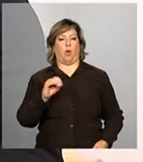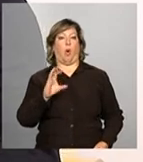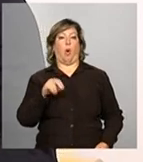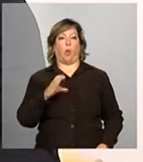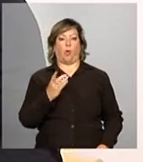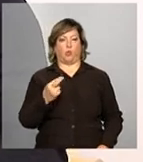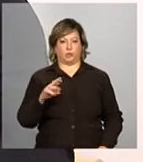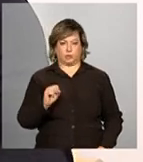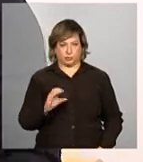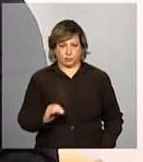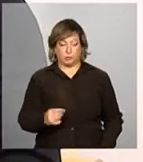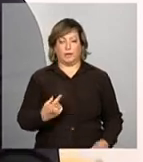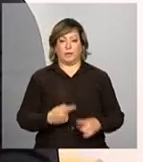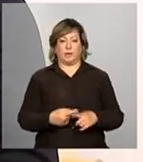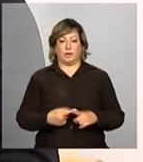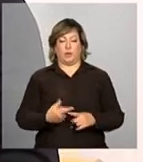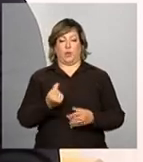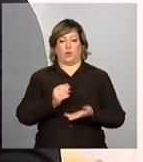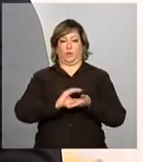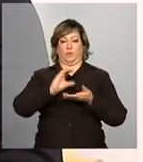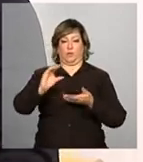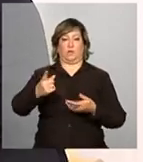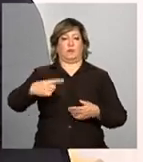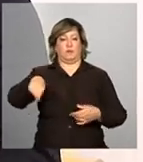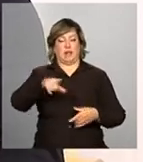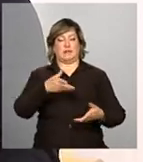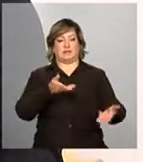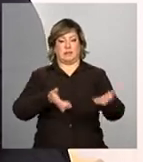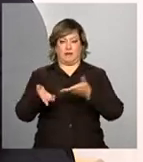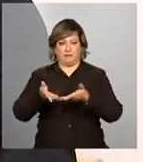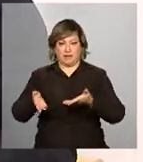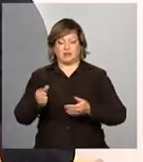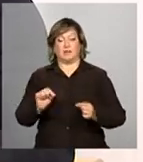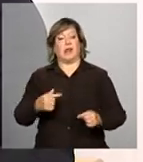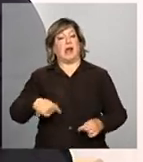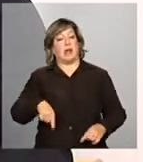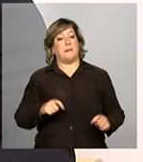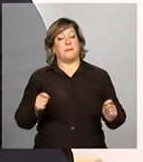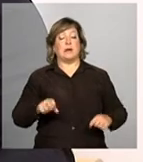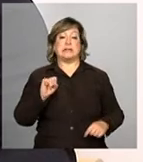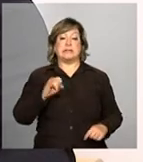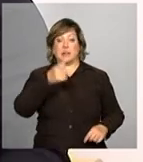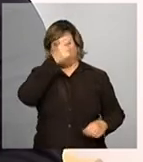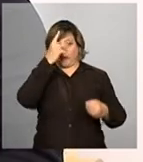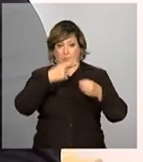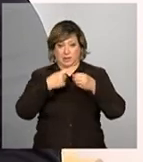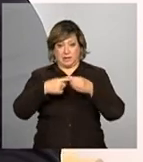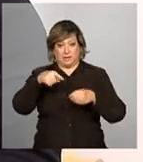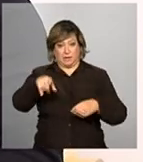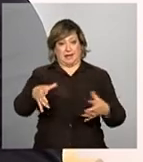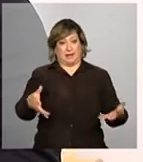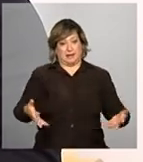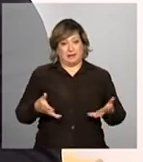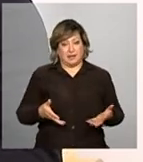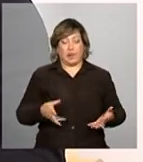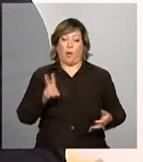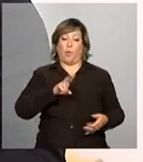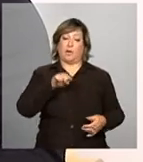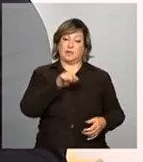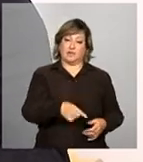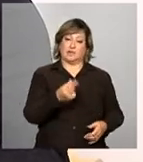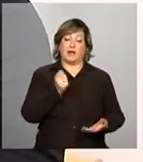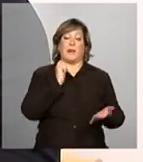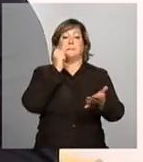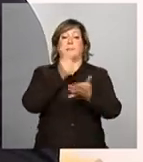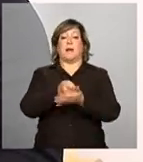recursos que são repassados para os serviços eles podem se o município quiser ser utilizado para pagar